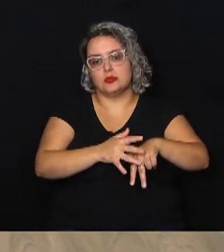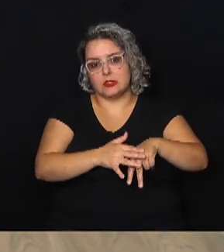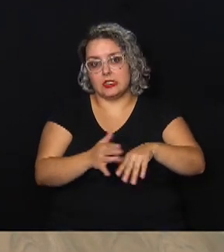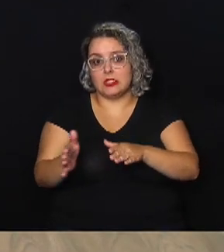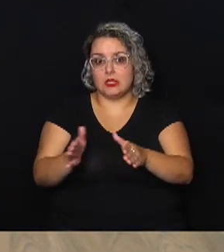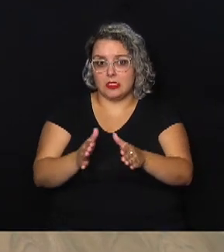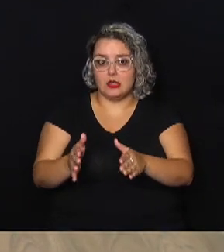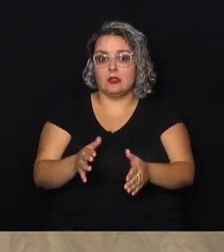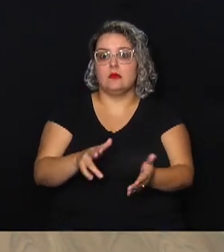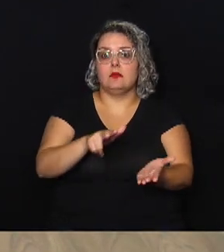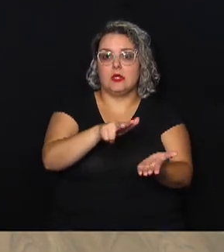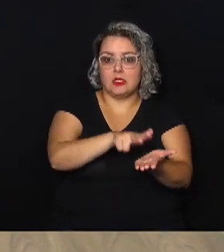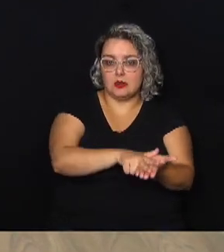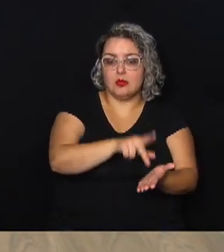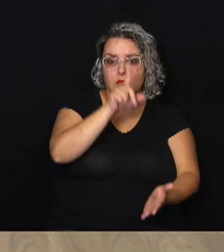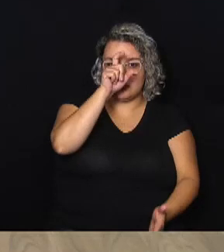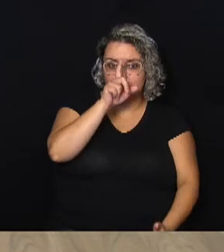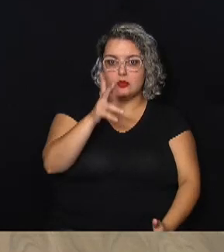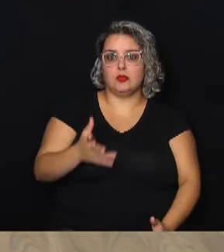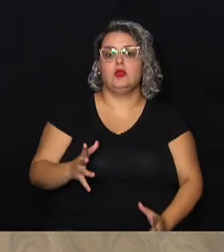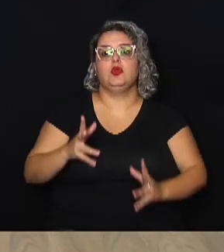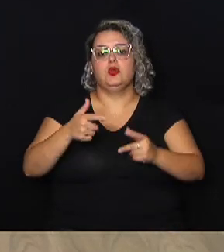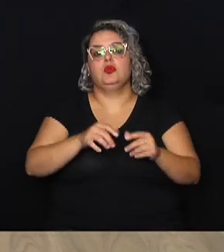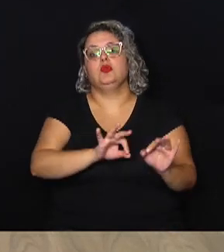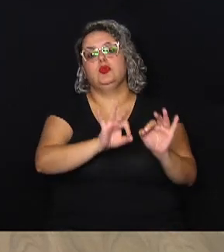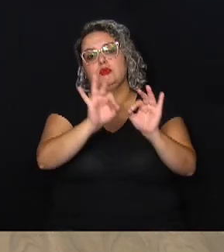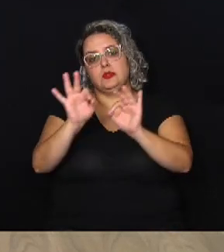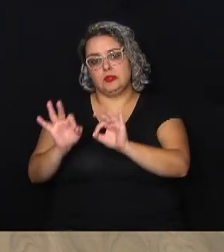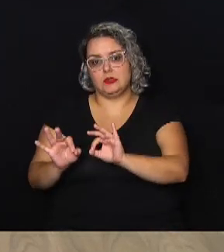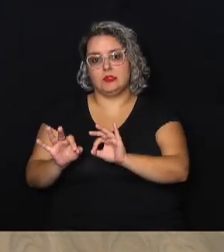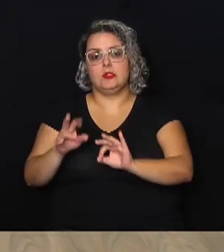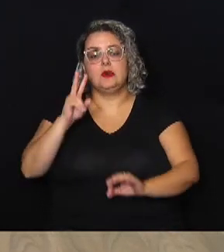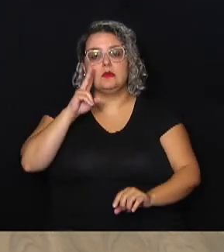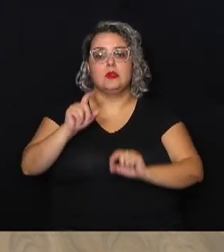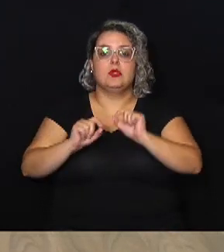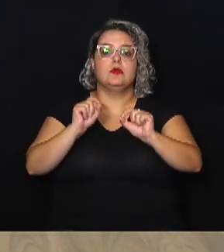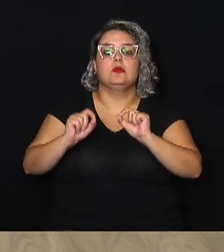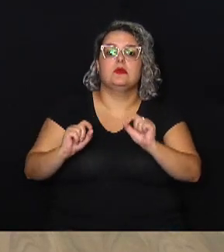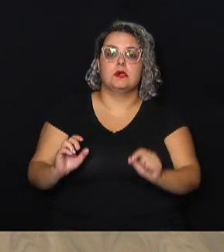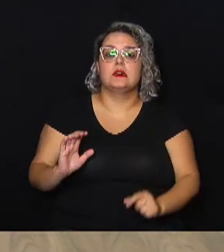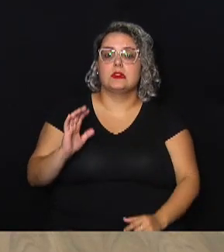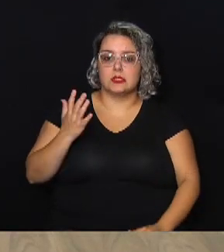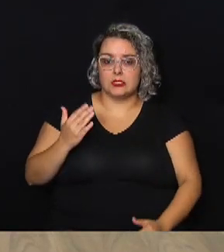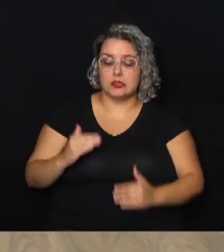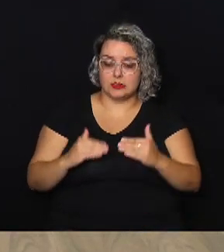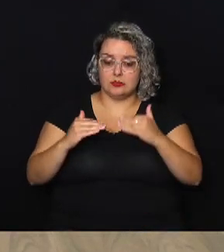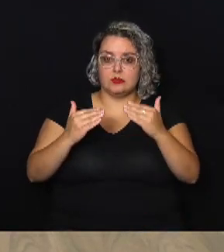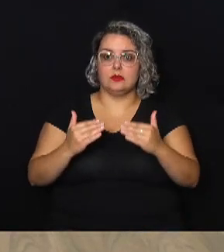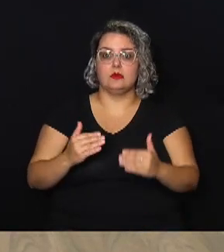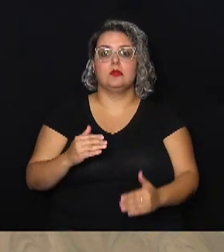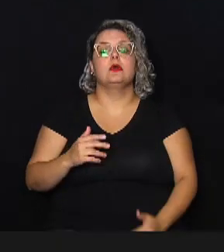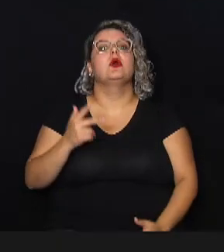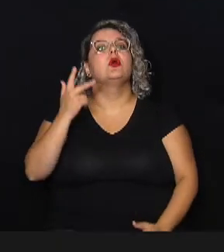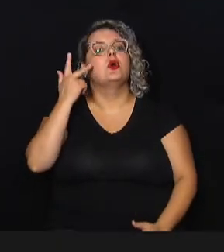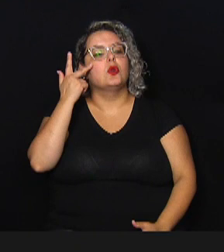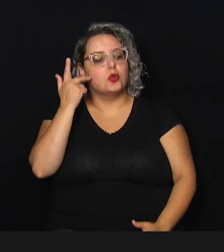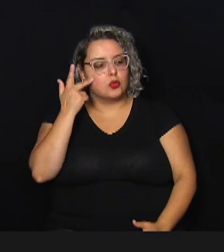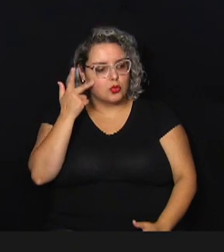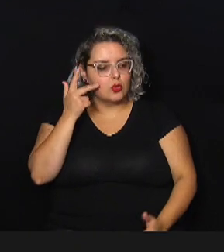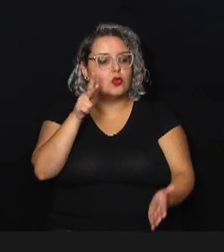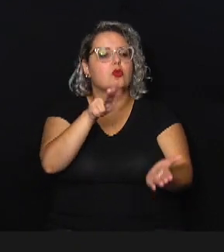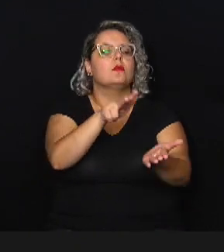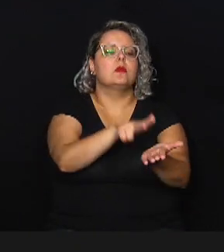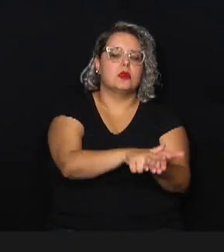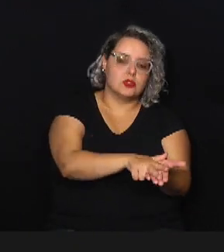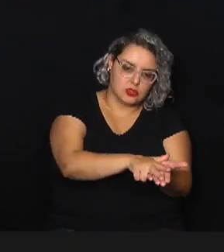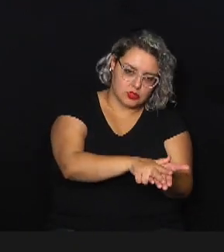no hospital, internada, fica todo esse acompanhamento, vendo o que está acontecendo, essa evolução, né? Normalmente fica internada